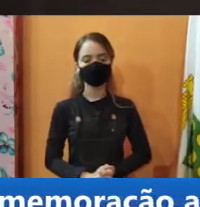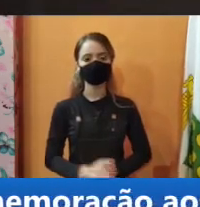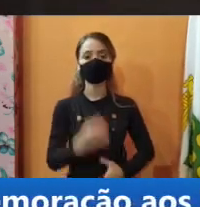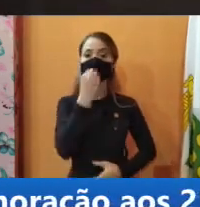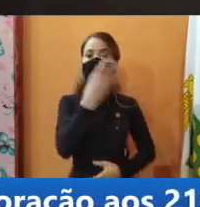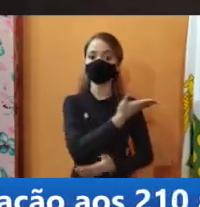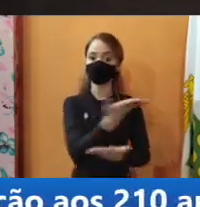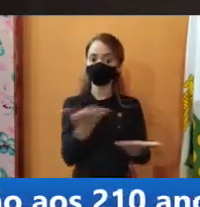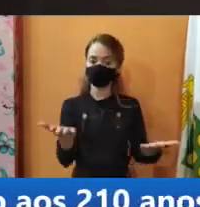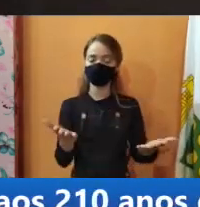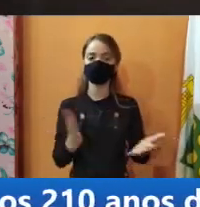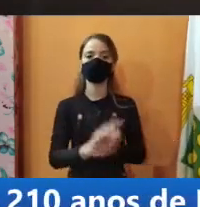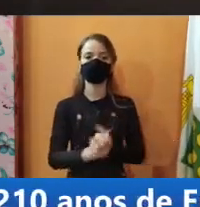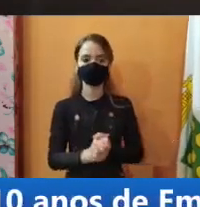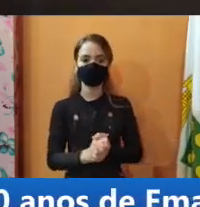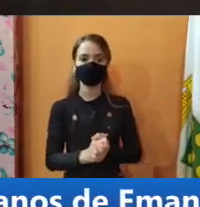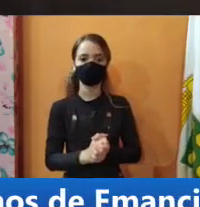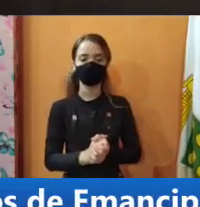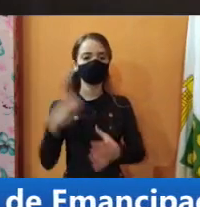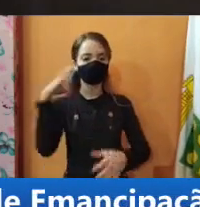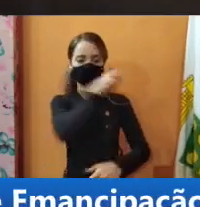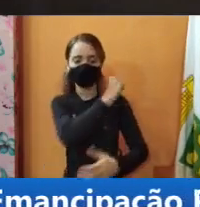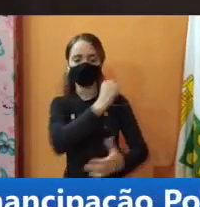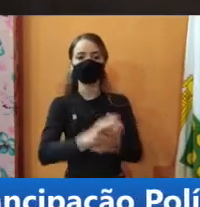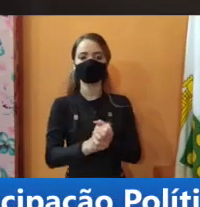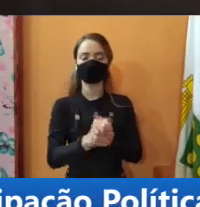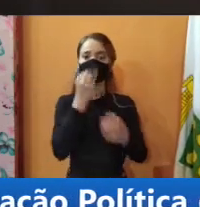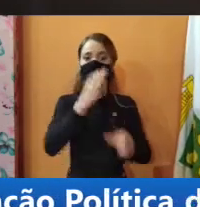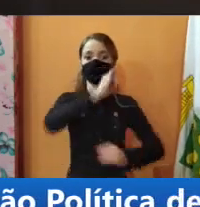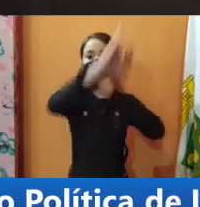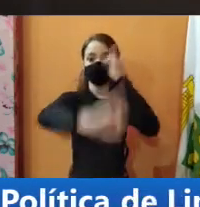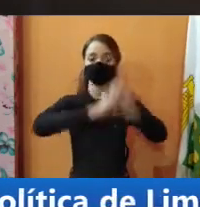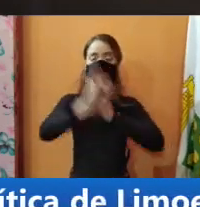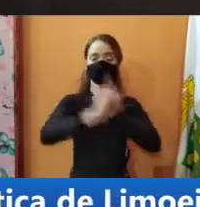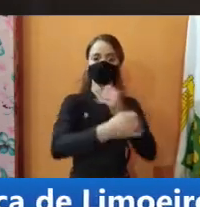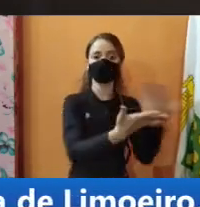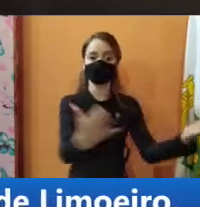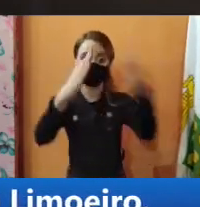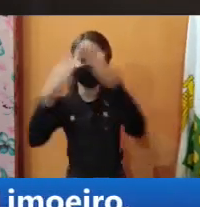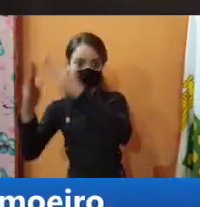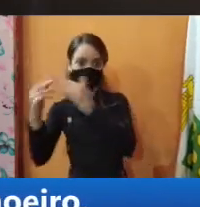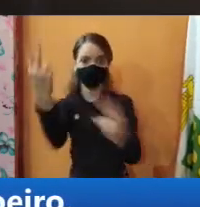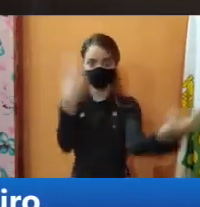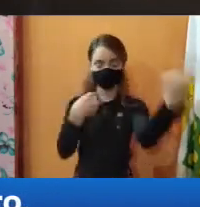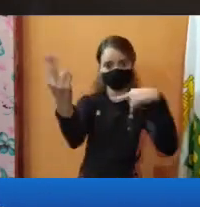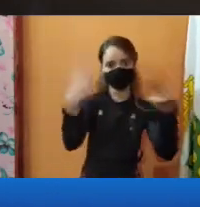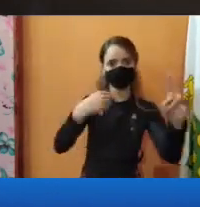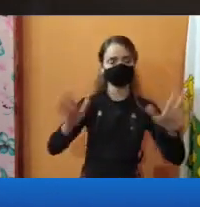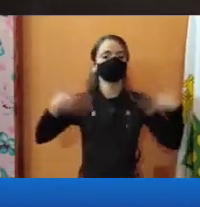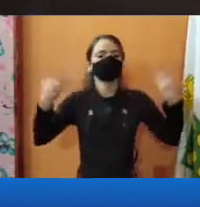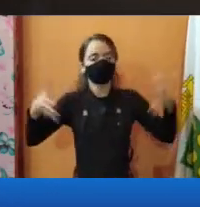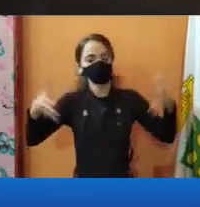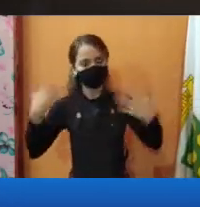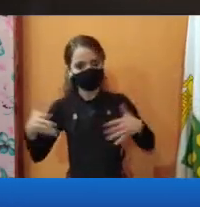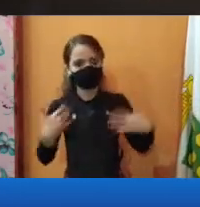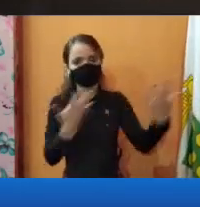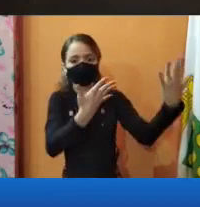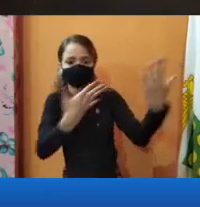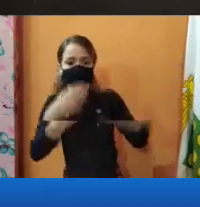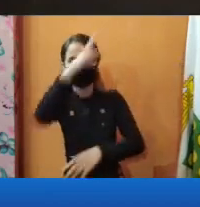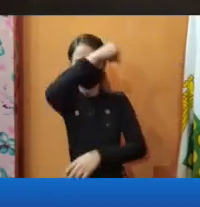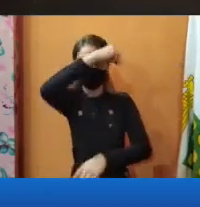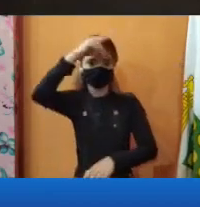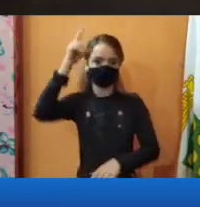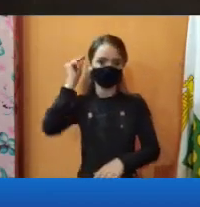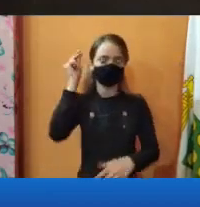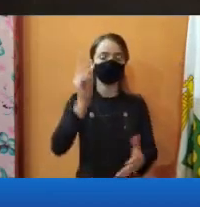Boa noite, pessoal. Vai ser bem rápido. Boa noite, internautas, as pessoas que estão em casa. Eu fiquei muito honroso com o convite, prefeito.